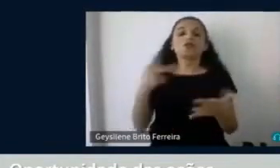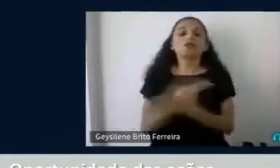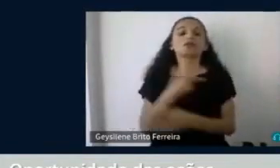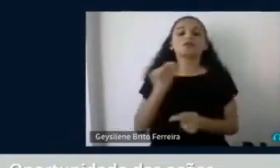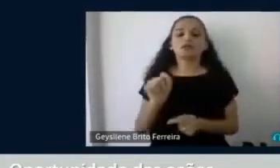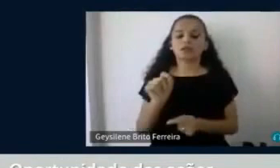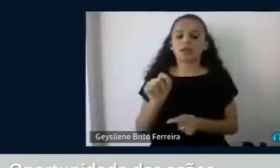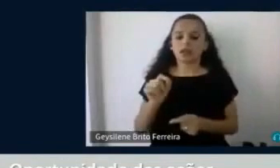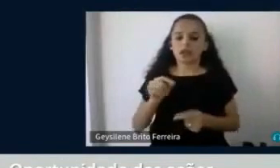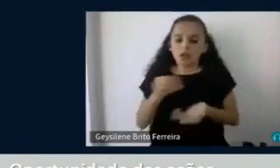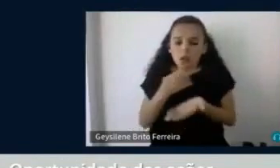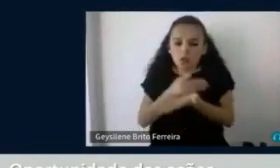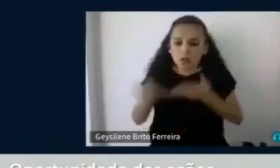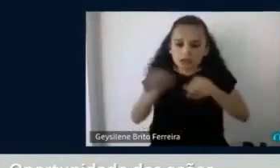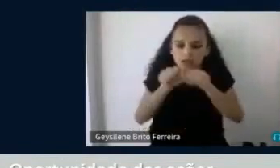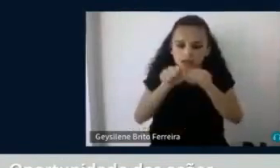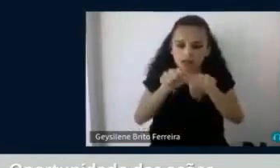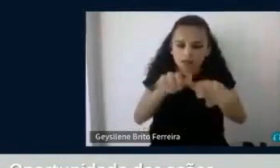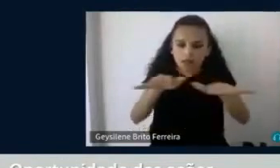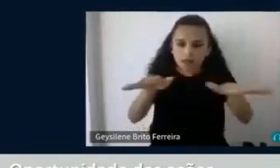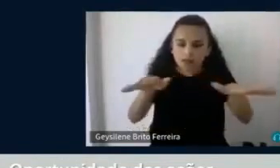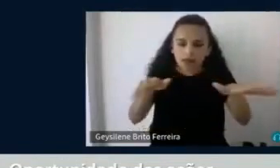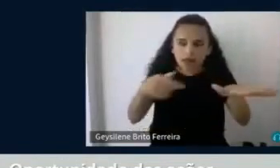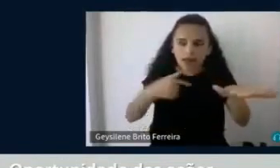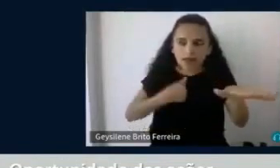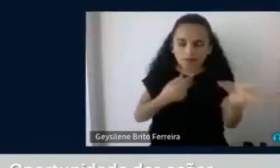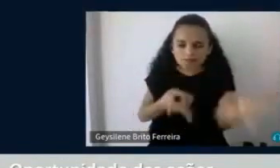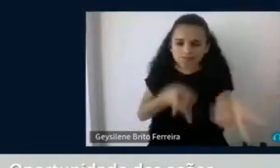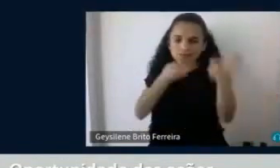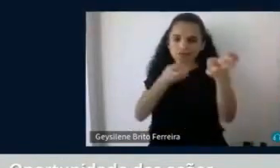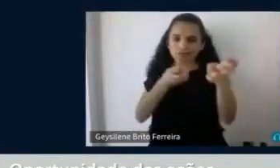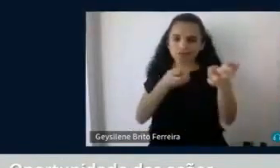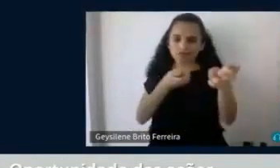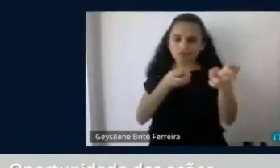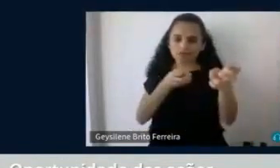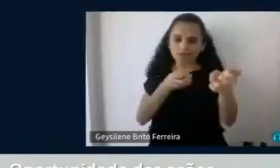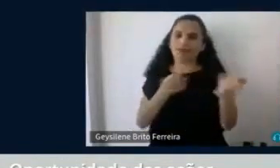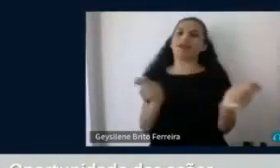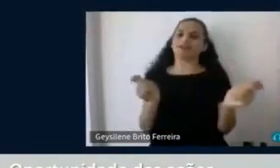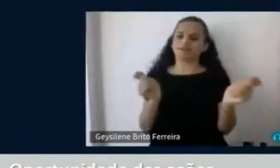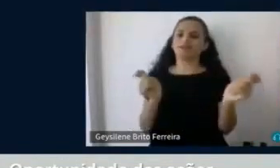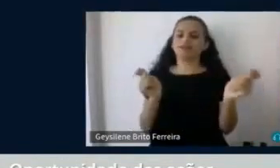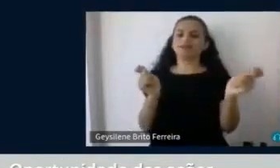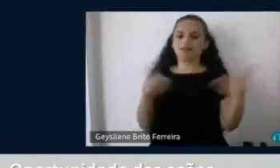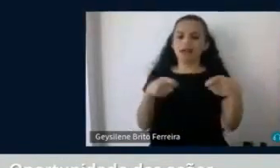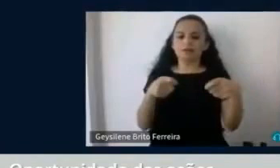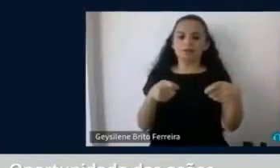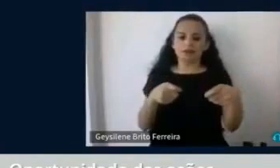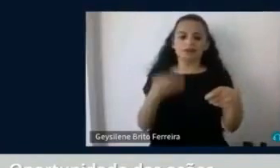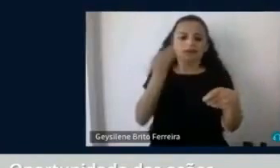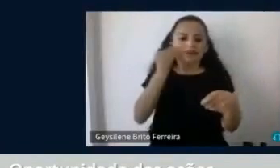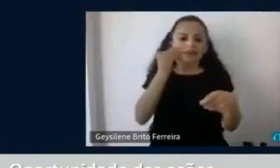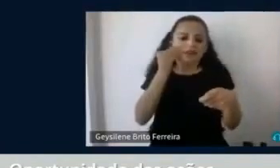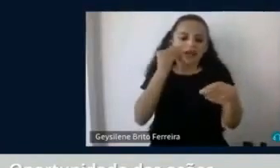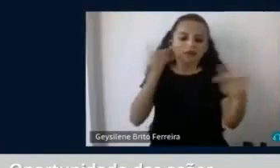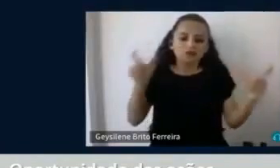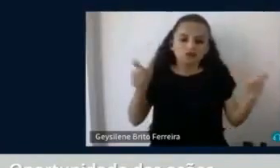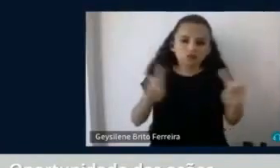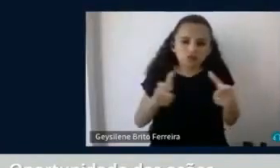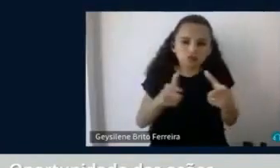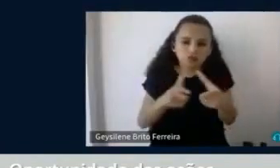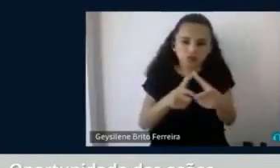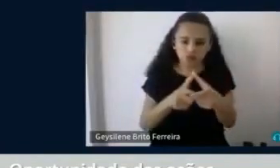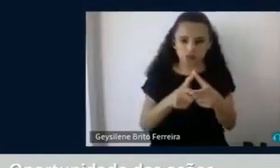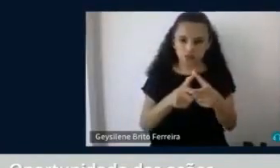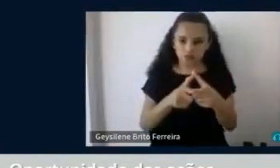detecto ali no meio da curva e ainda tenho uma capacidade de mitigar o número de casos. E tem